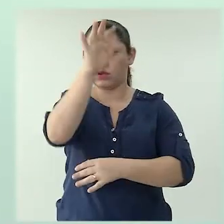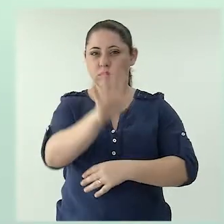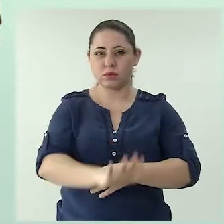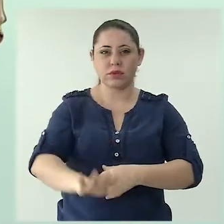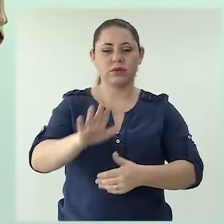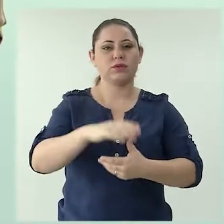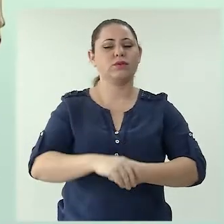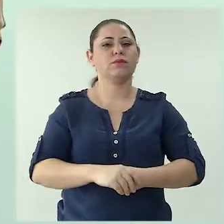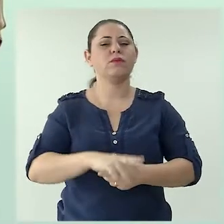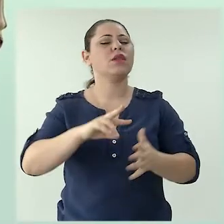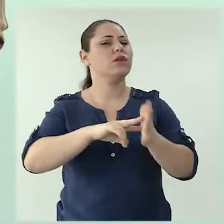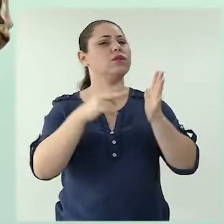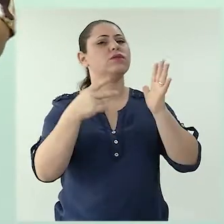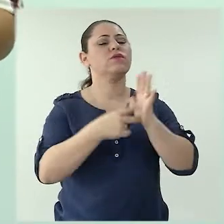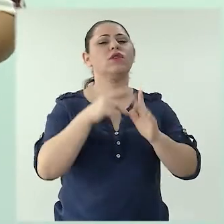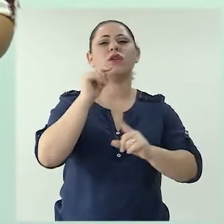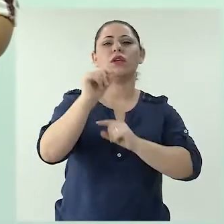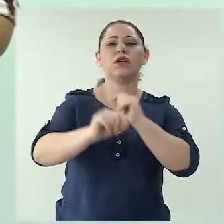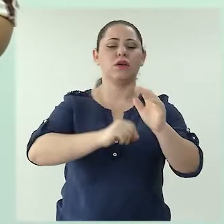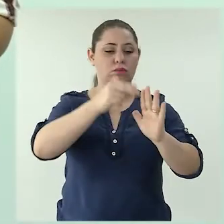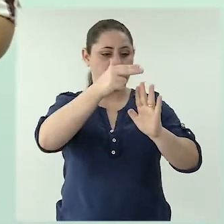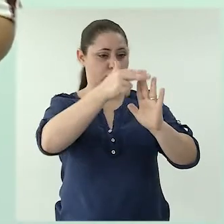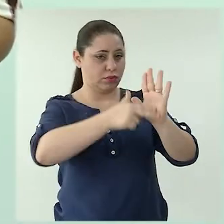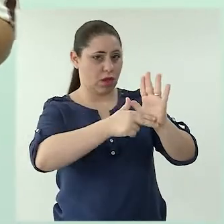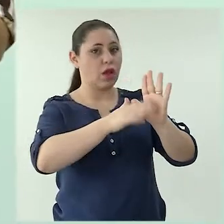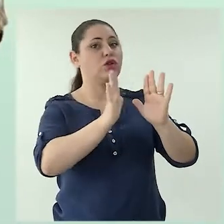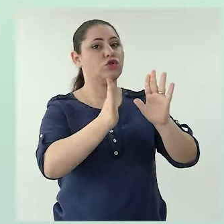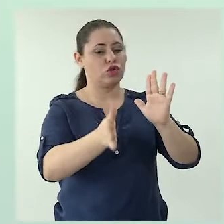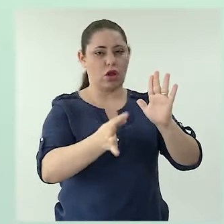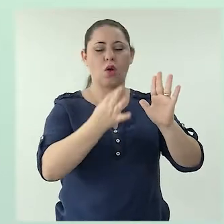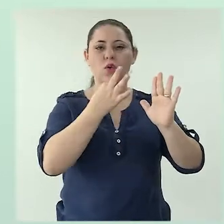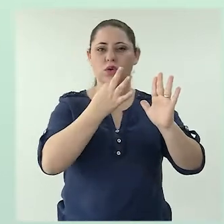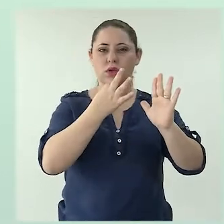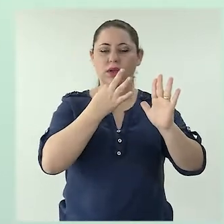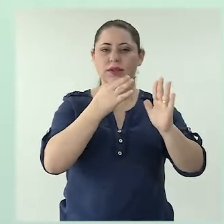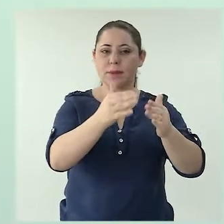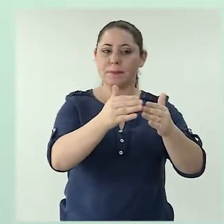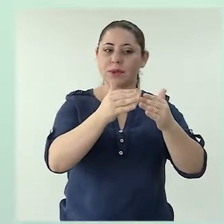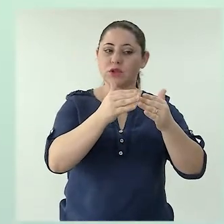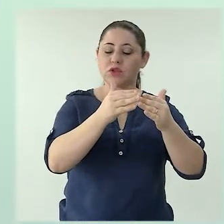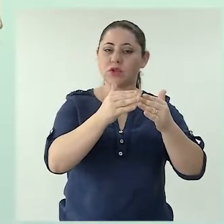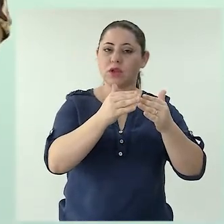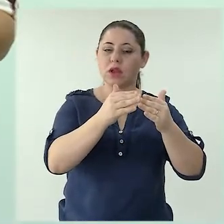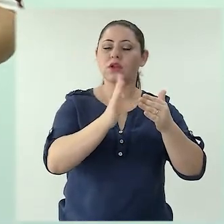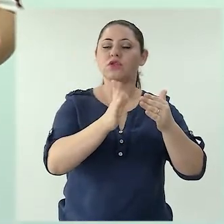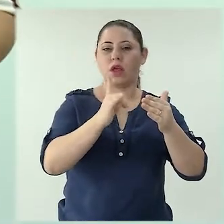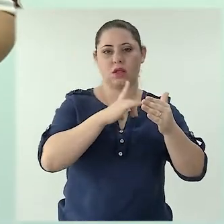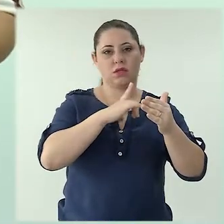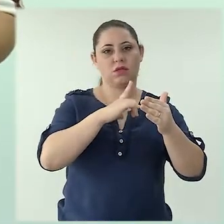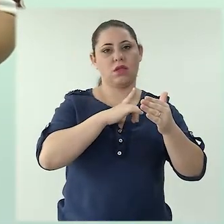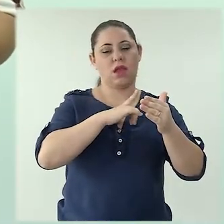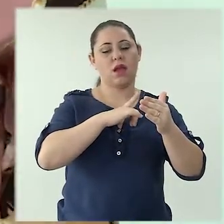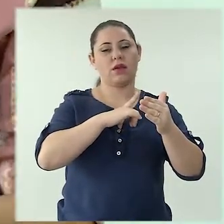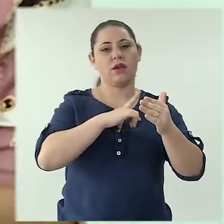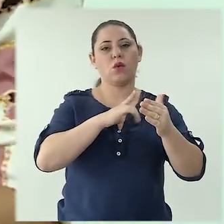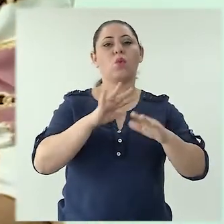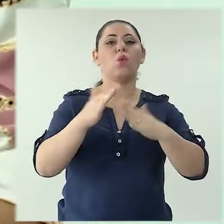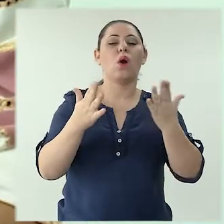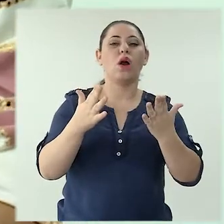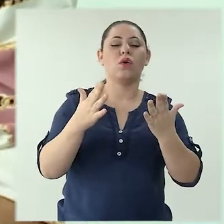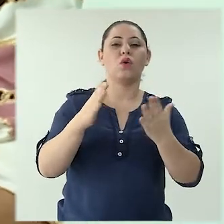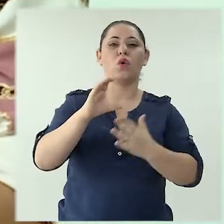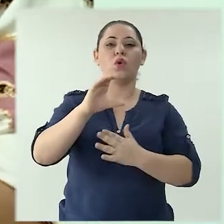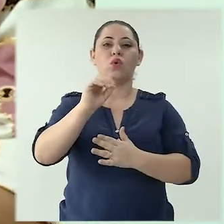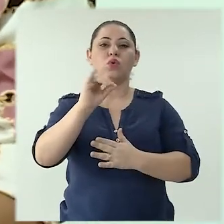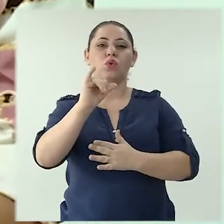Brasil. Isso significa que os mesmos requisitos que você já conhecia para esse instituto continuam valendo. São